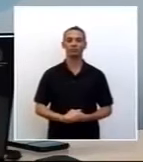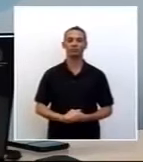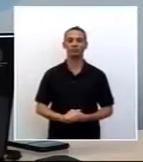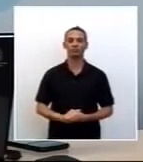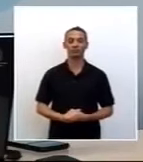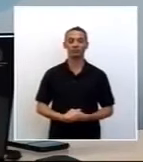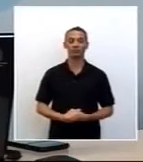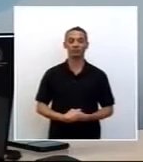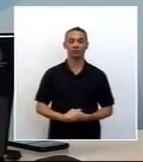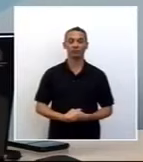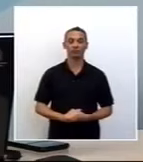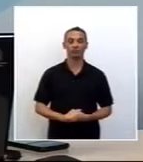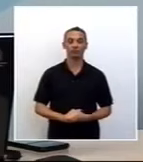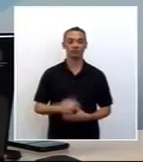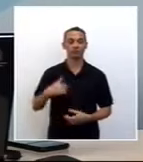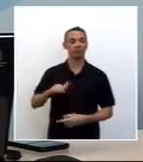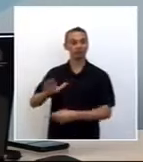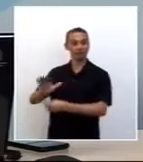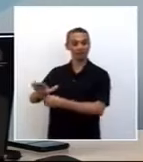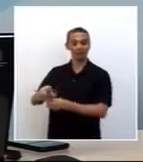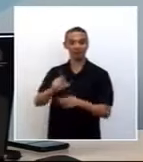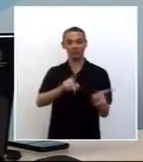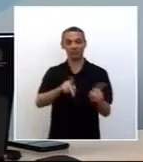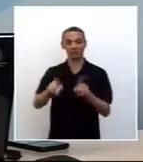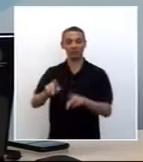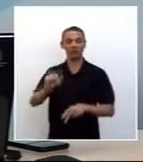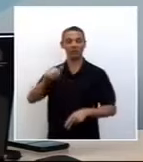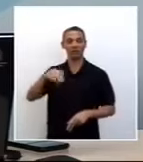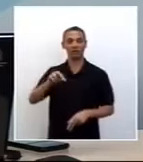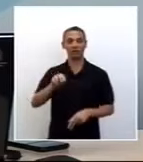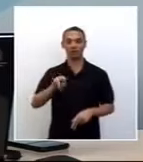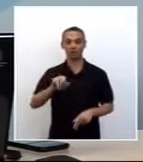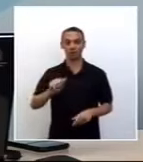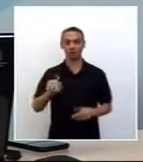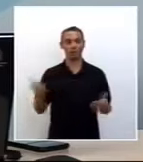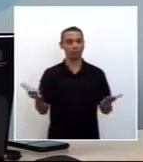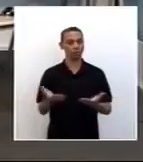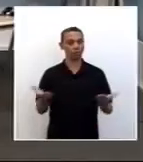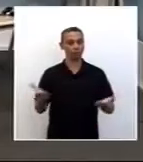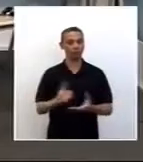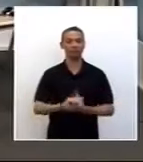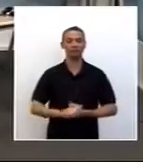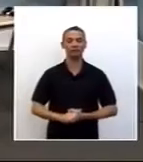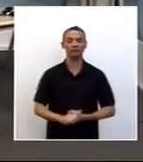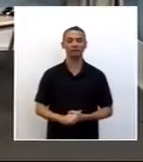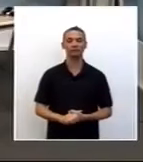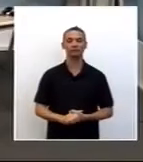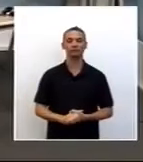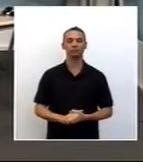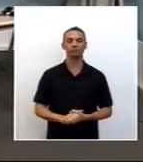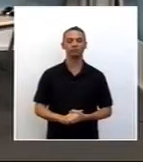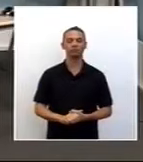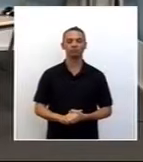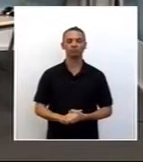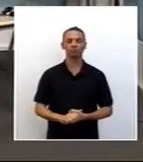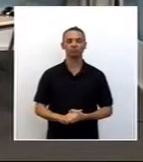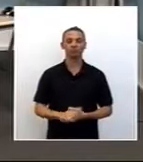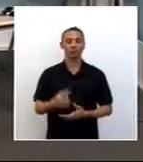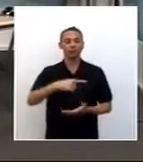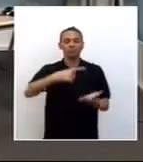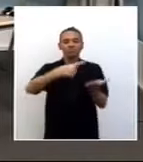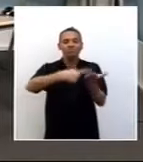Antonia Rosa claro eu vou ajudar aqui tio Antônio a aula de hoje ok até legal não temos alguns